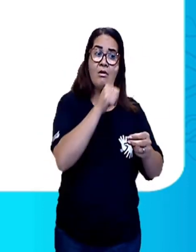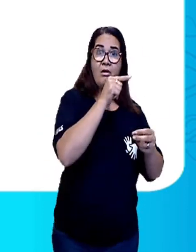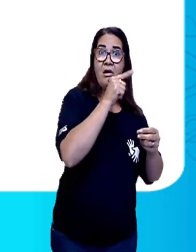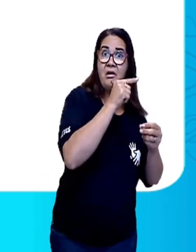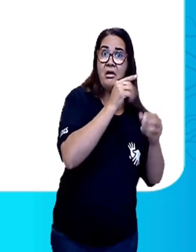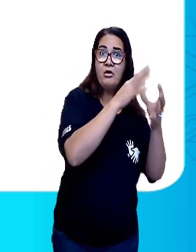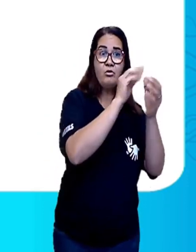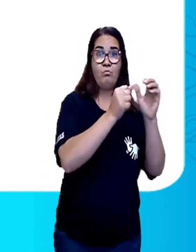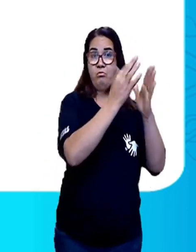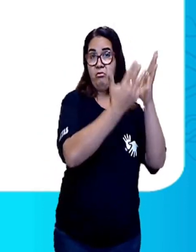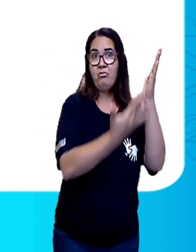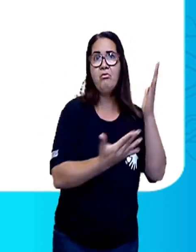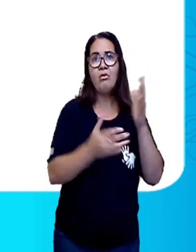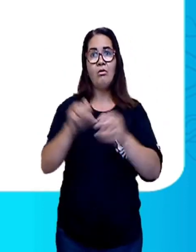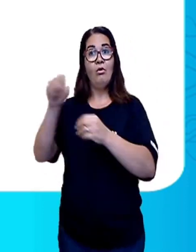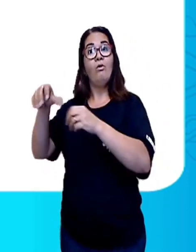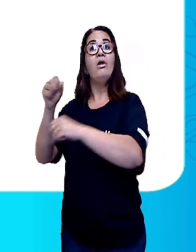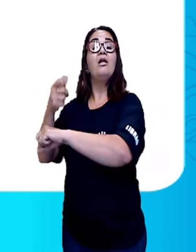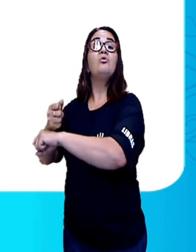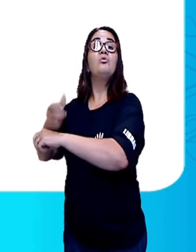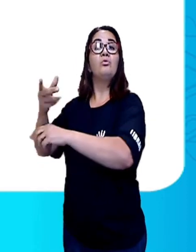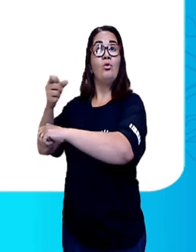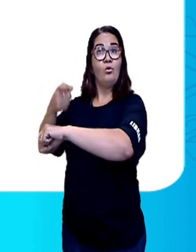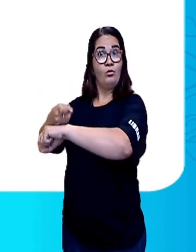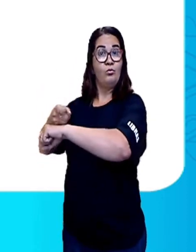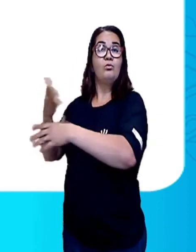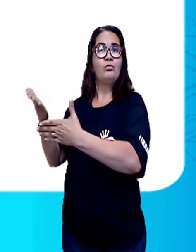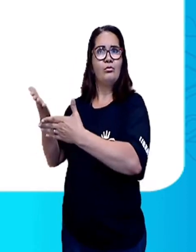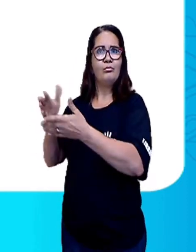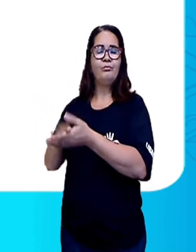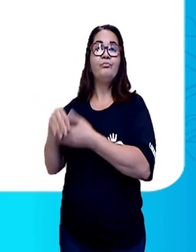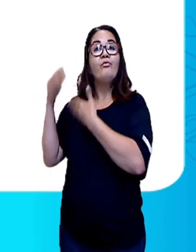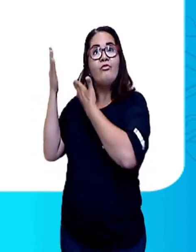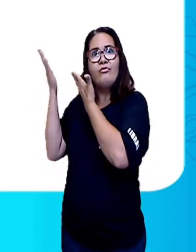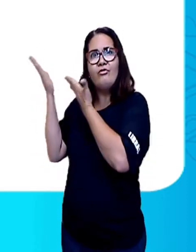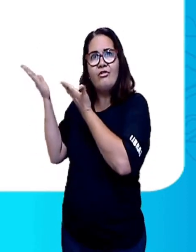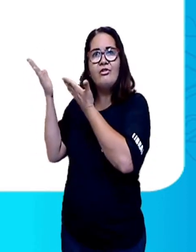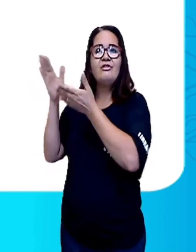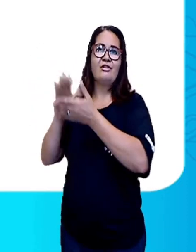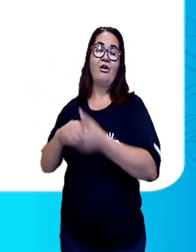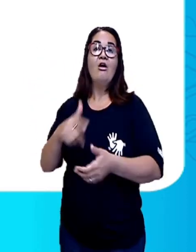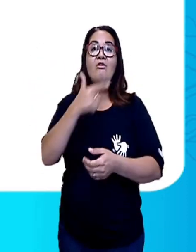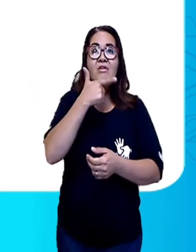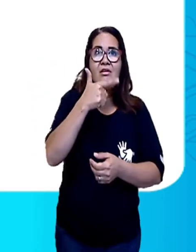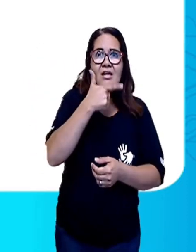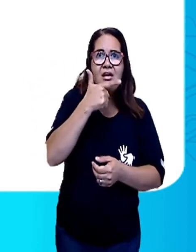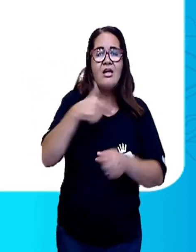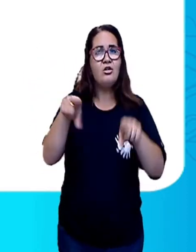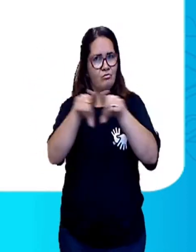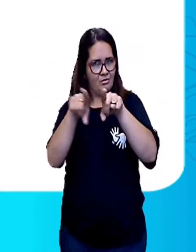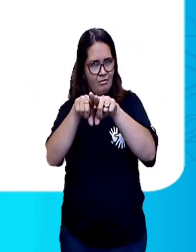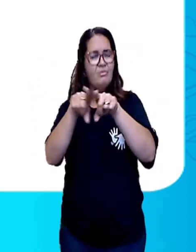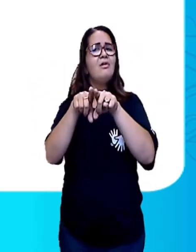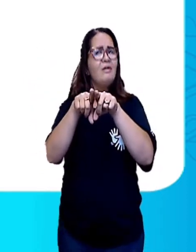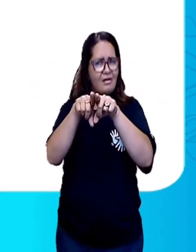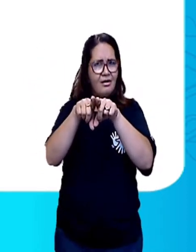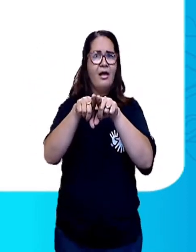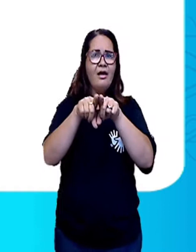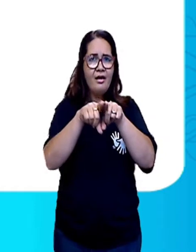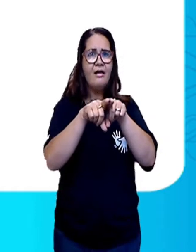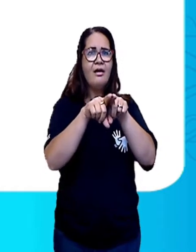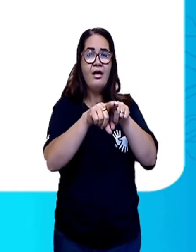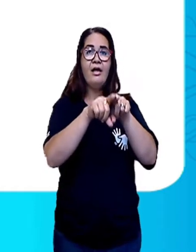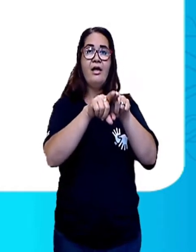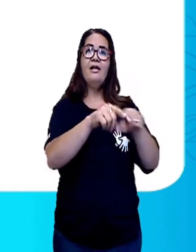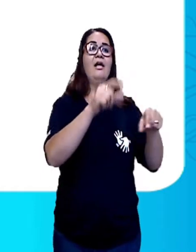retirei ele, ele é sólido. Vamos ver outro elemento. O queijo é um elemento sólido, então ele não entra